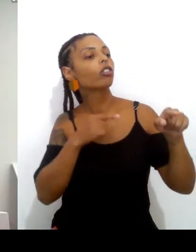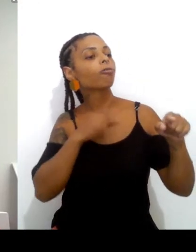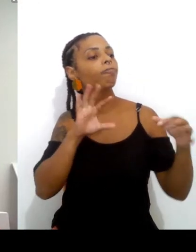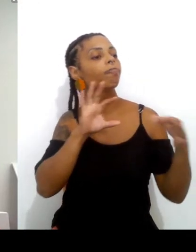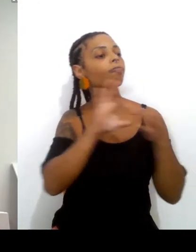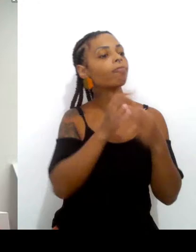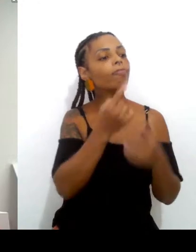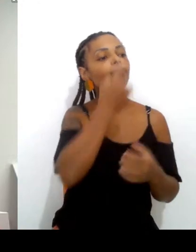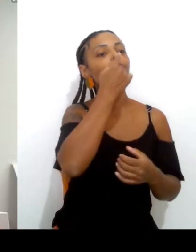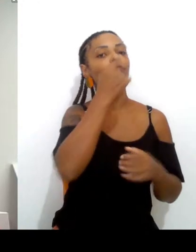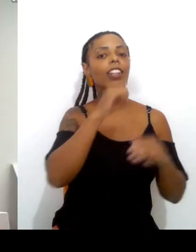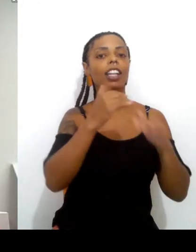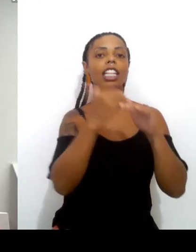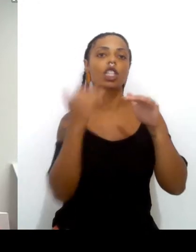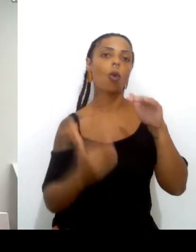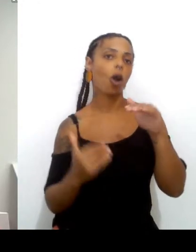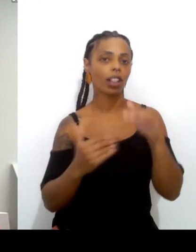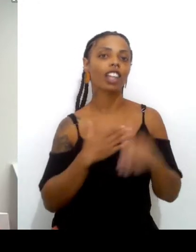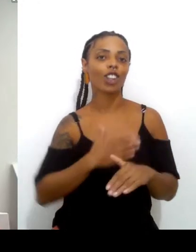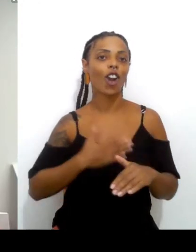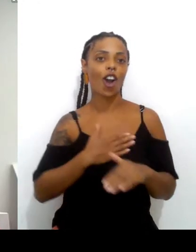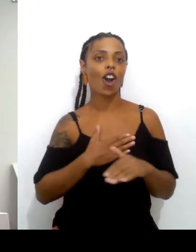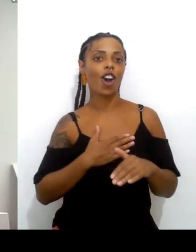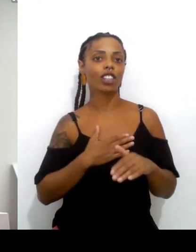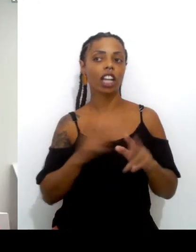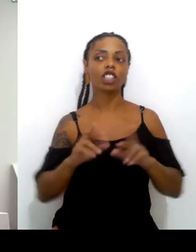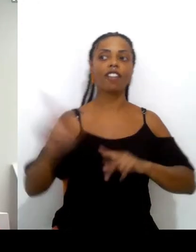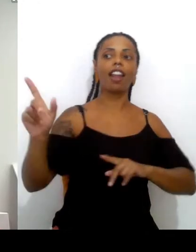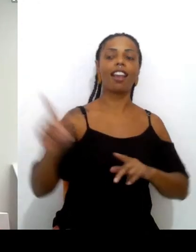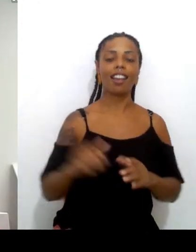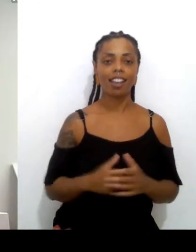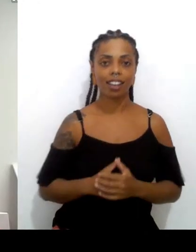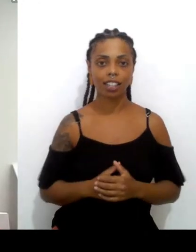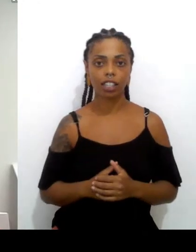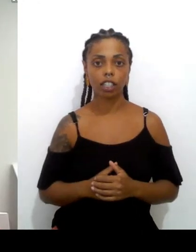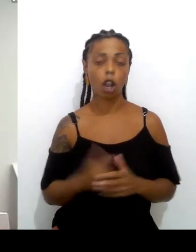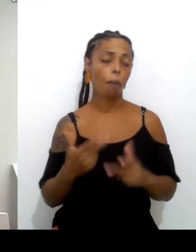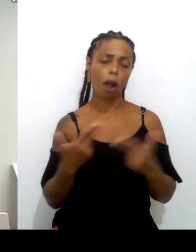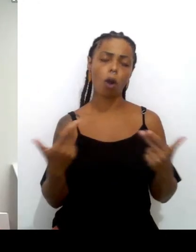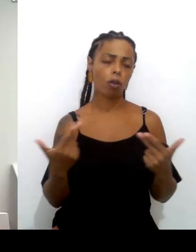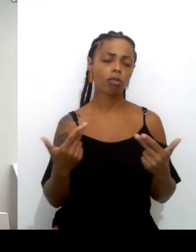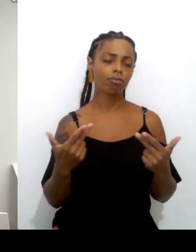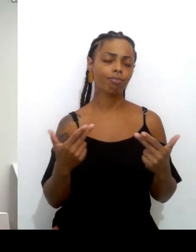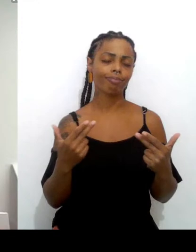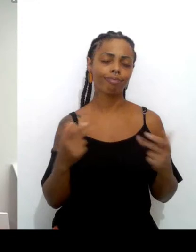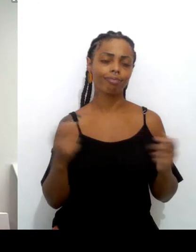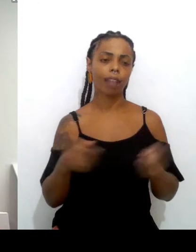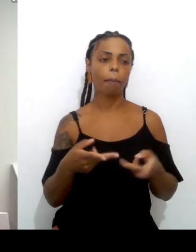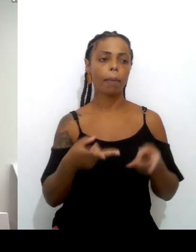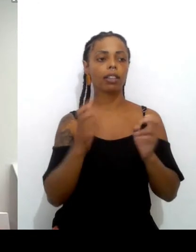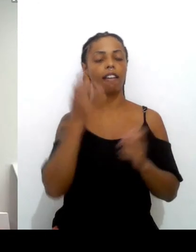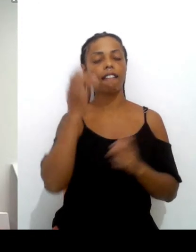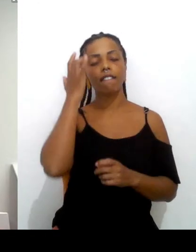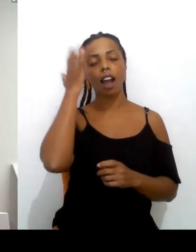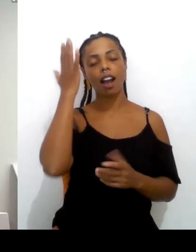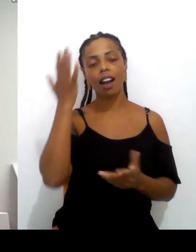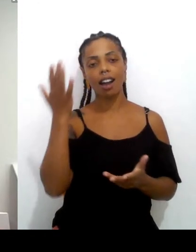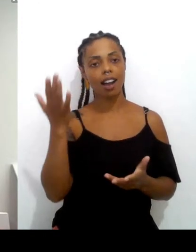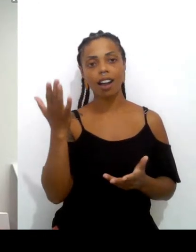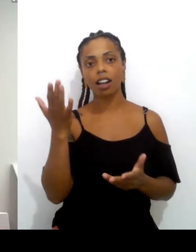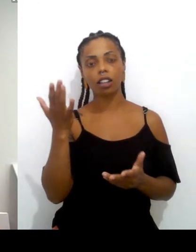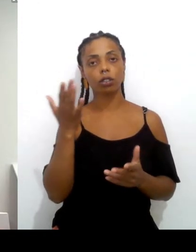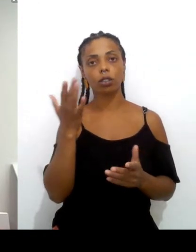isso é algo que não se pode negar Ah o encontro do Prazer dentro desse identidade dentro